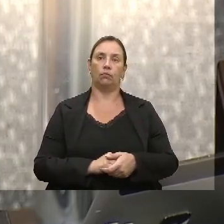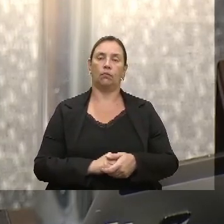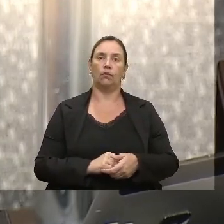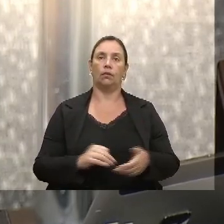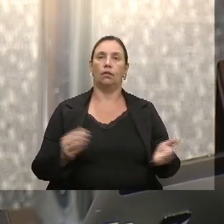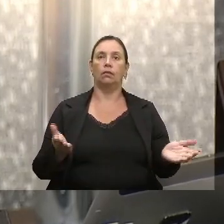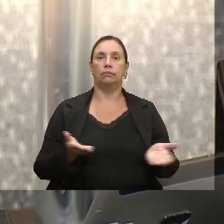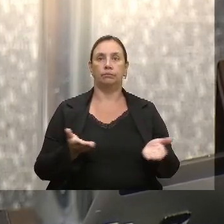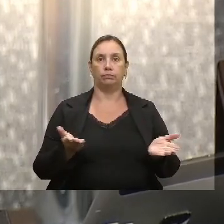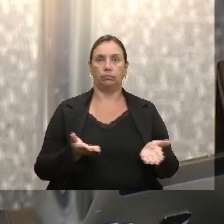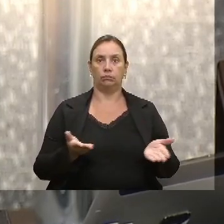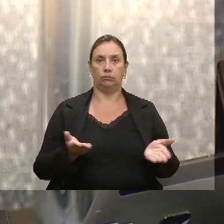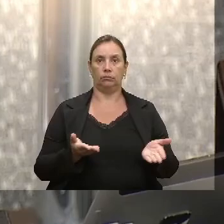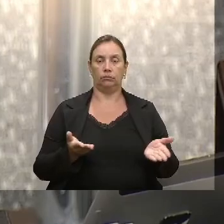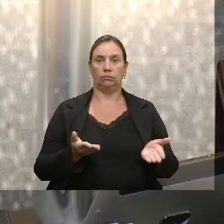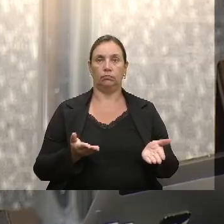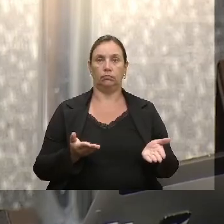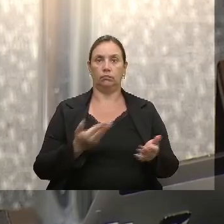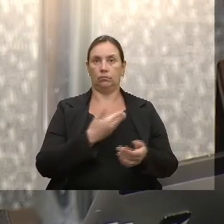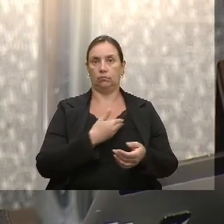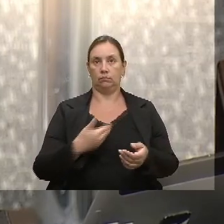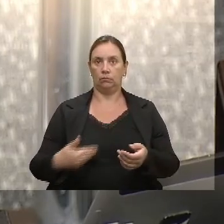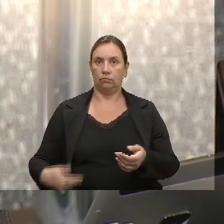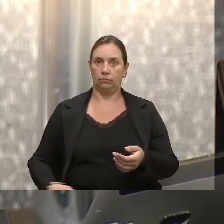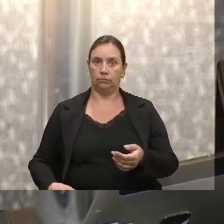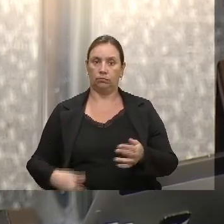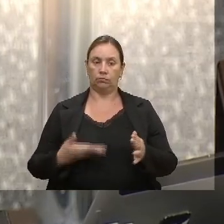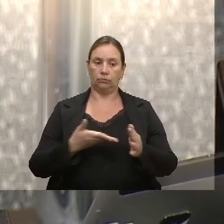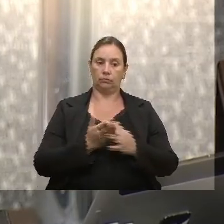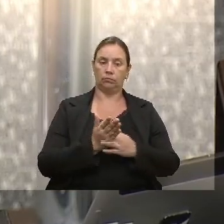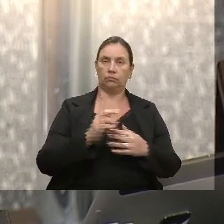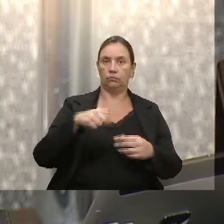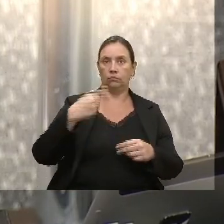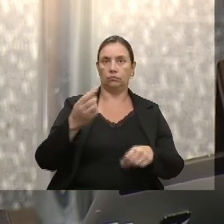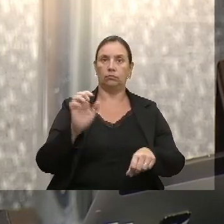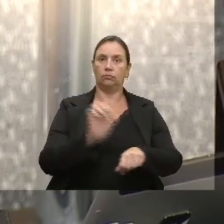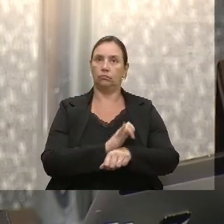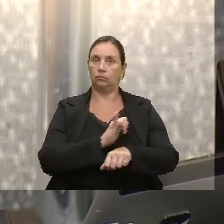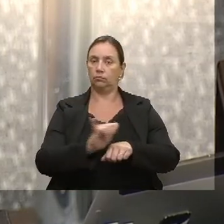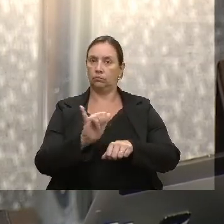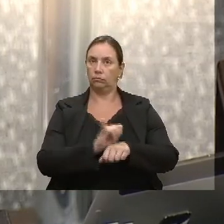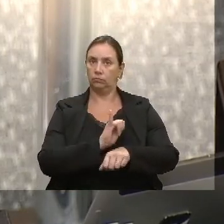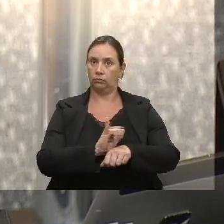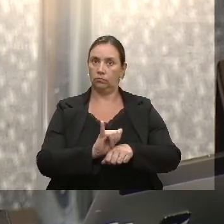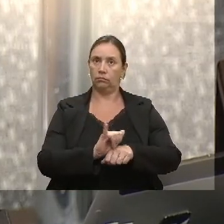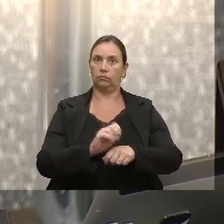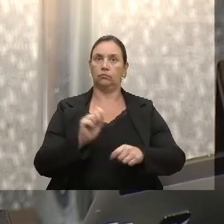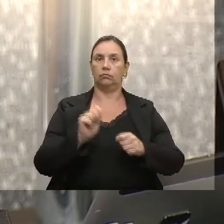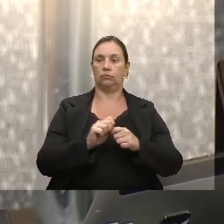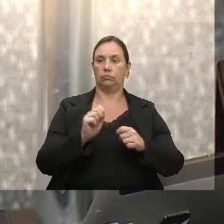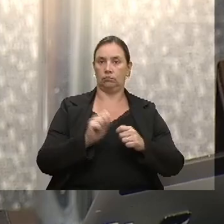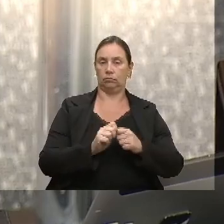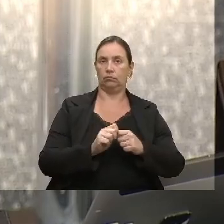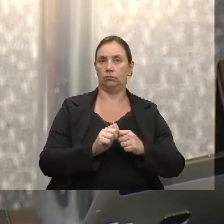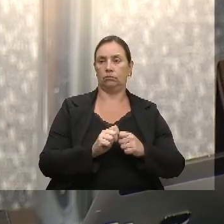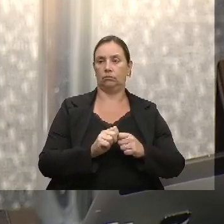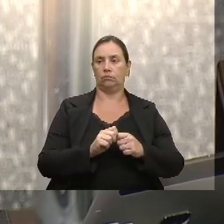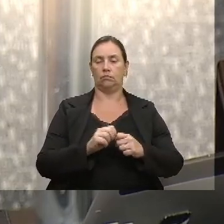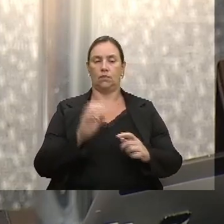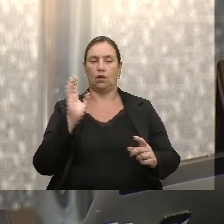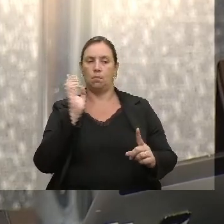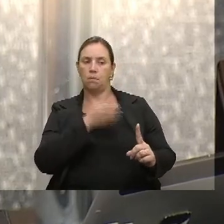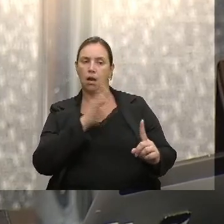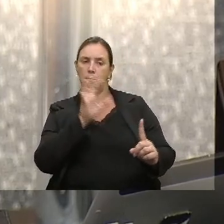agora, o governo, através de uma outra estratégia, inclusive fazendo uma chantagem com os